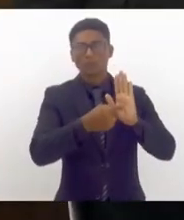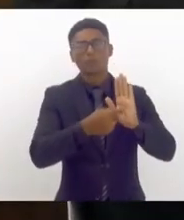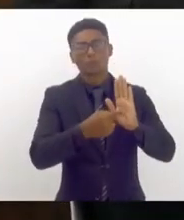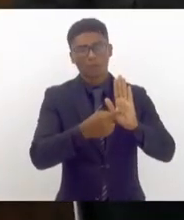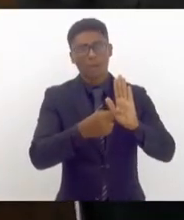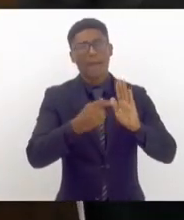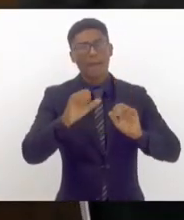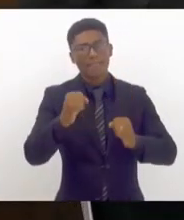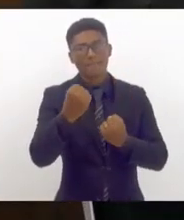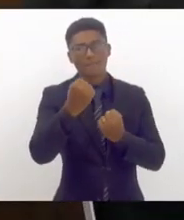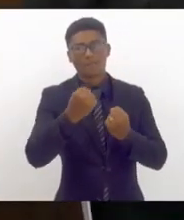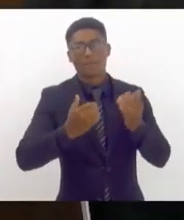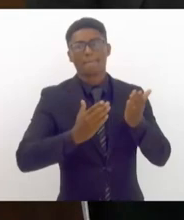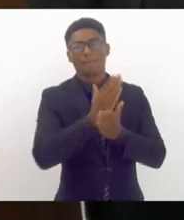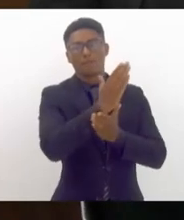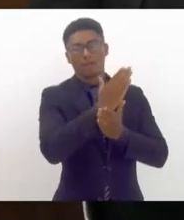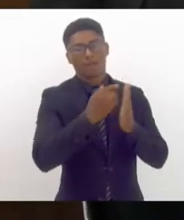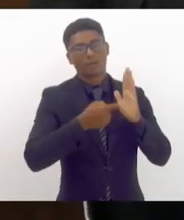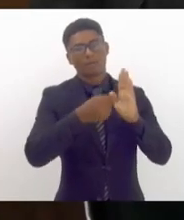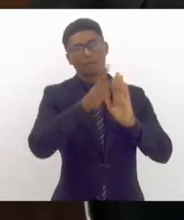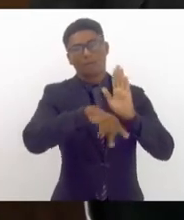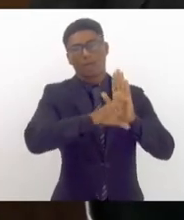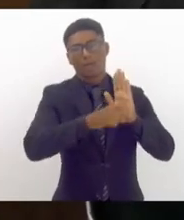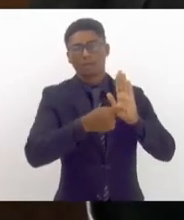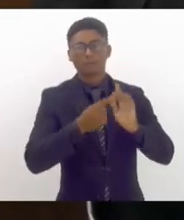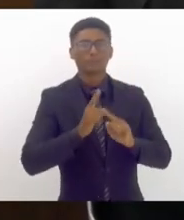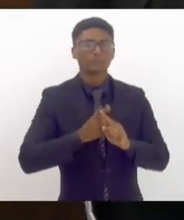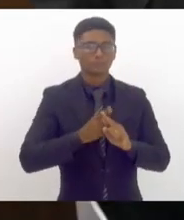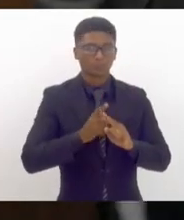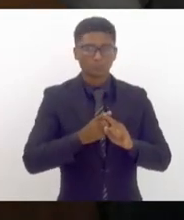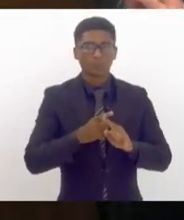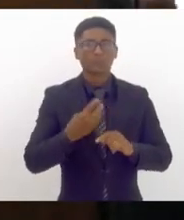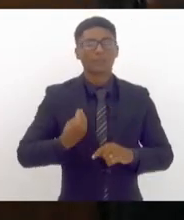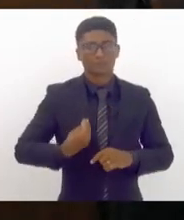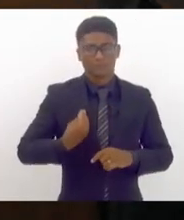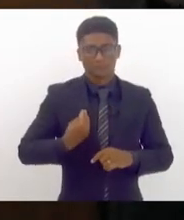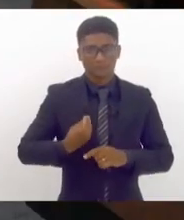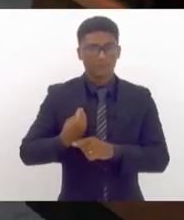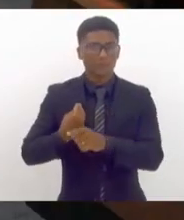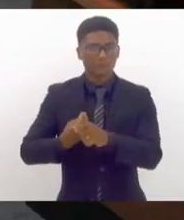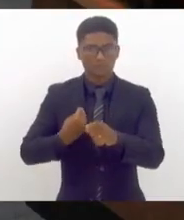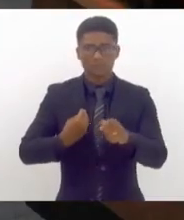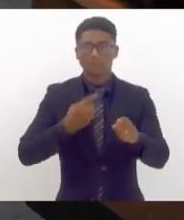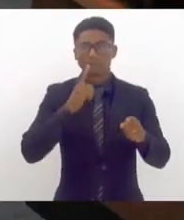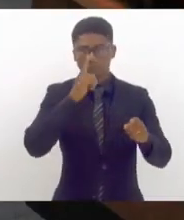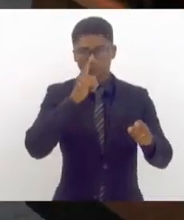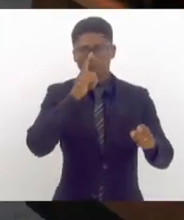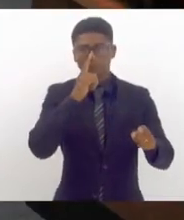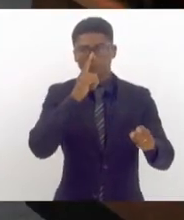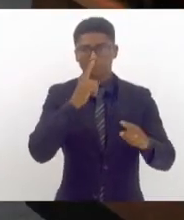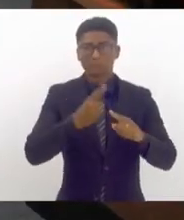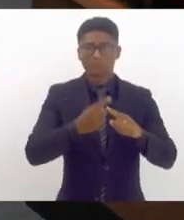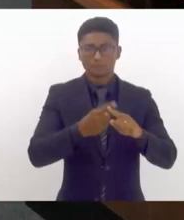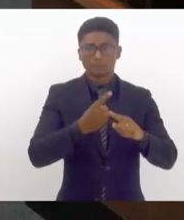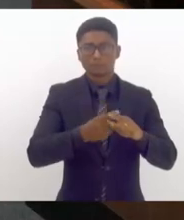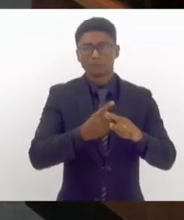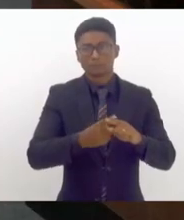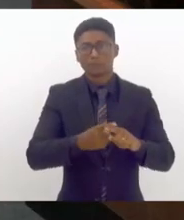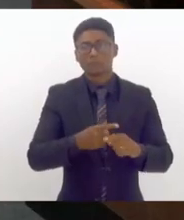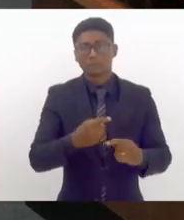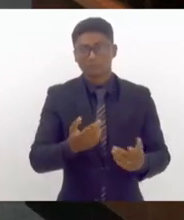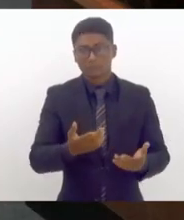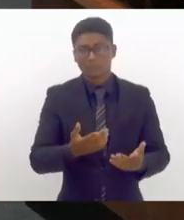aprovado, já que nós temos vidas em risco correndo por uma substância que é considerada uma